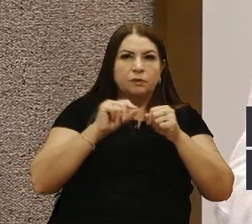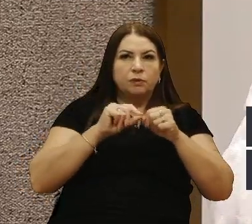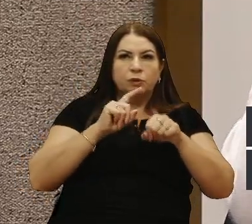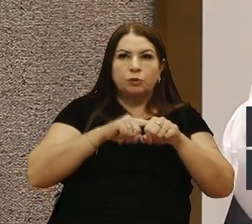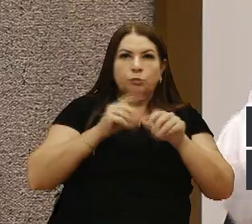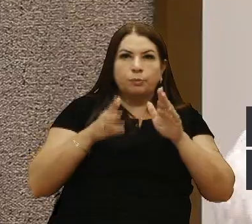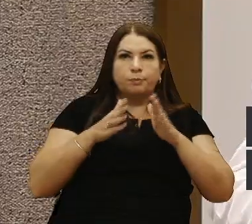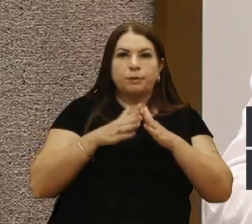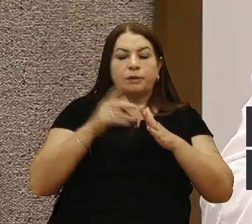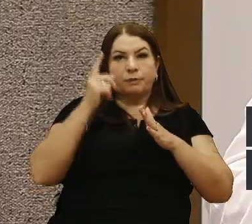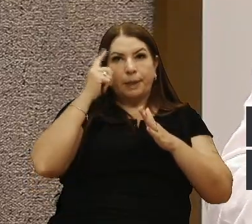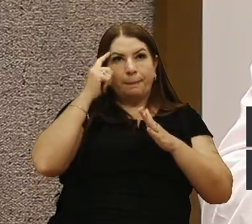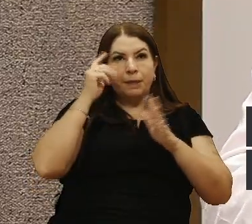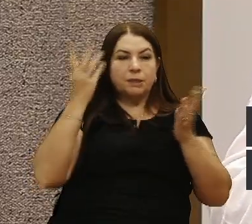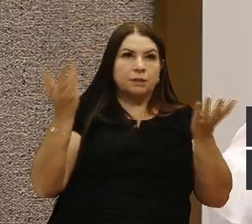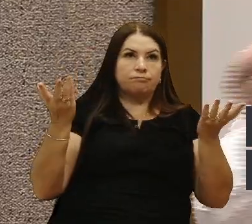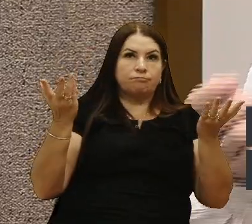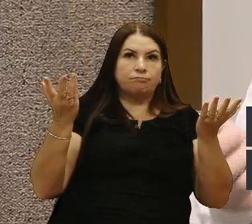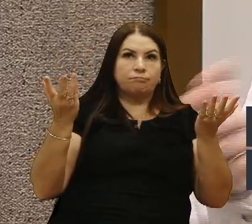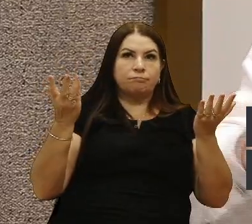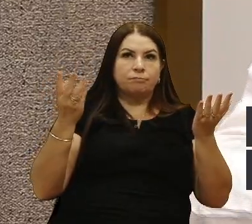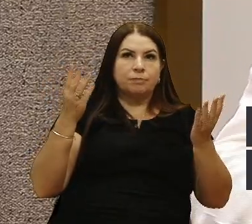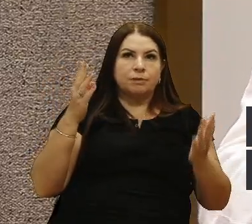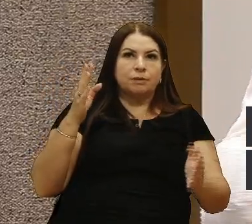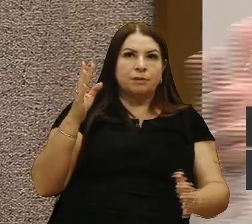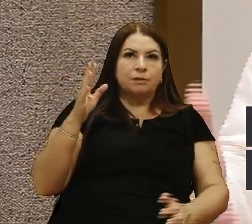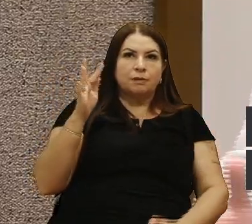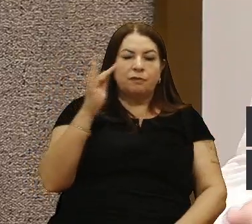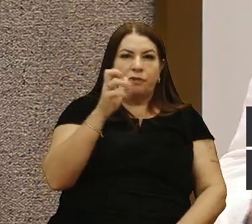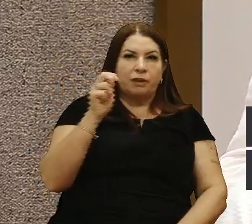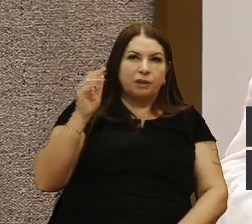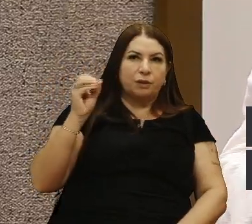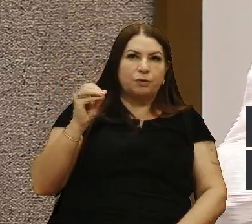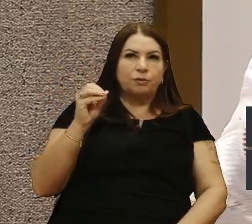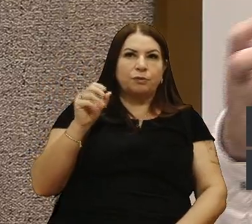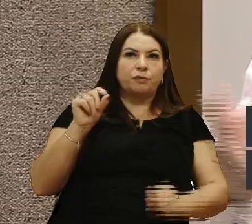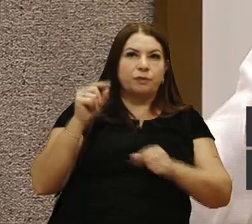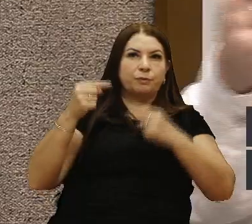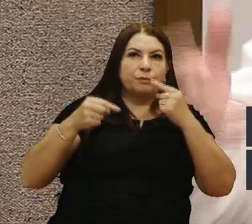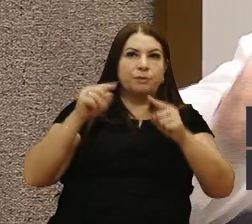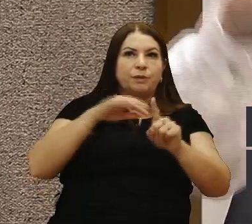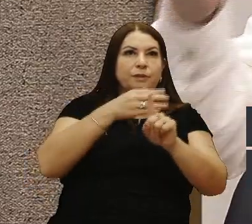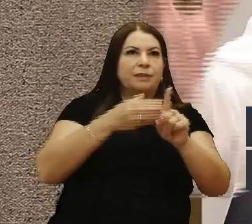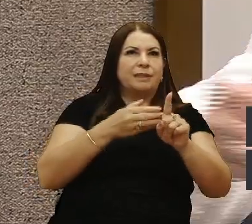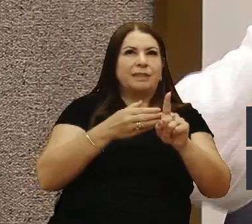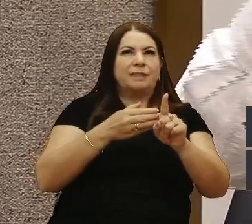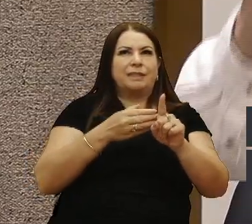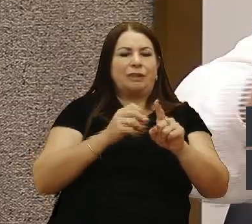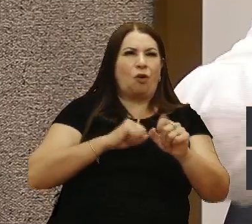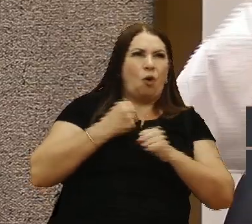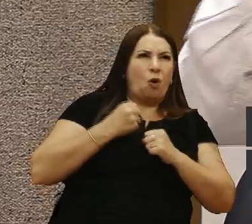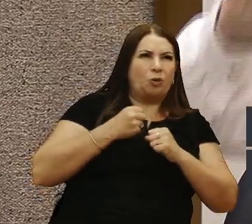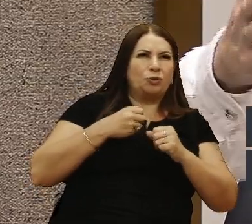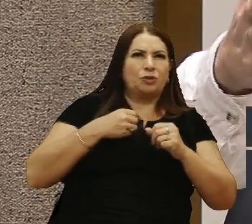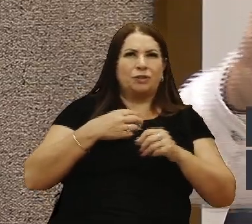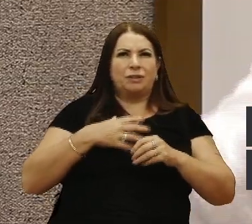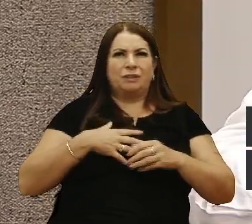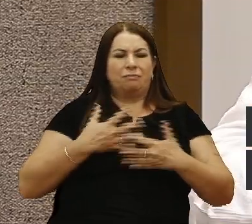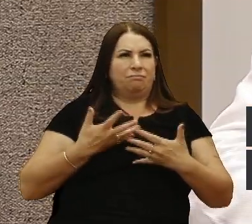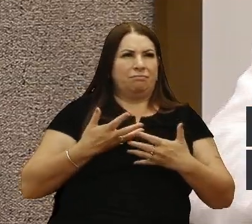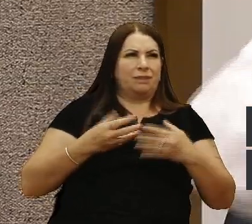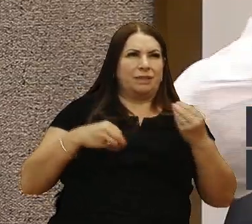momento. Fico pensando o Bertotto em casa, vendo o debate da nossa homenagem e um pouco de bile, ódio, mau sentimento, mal